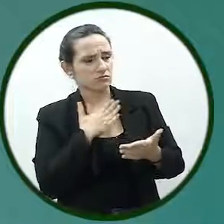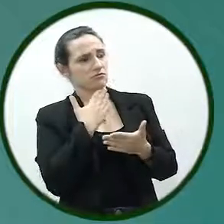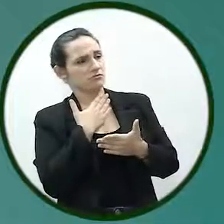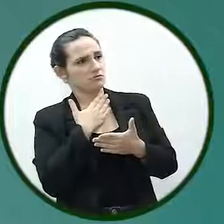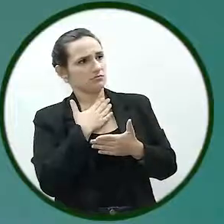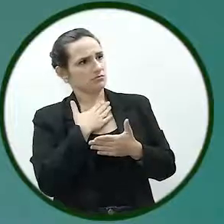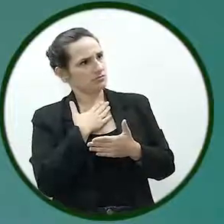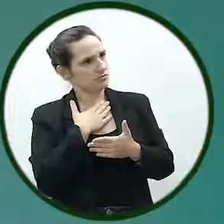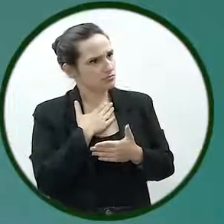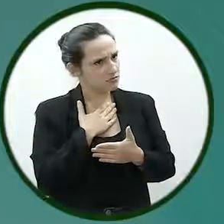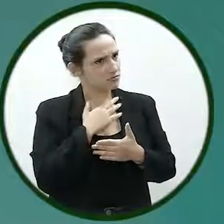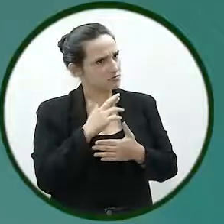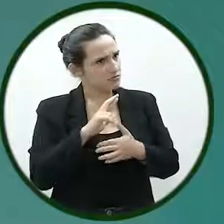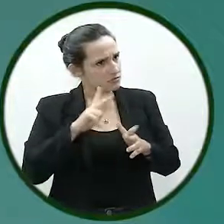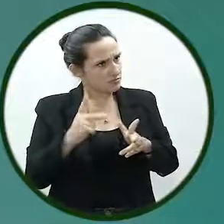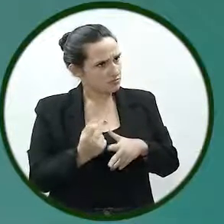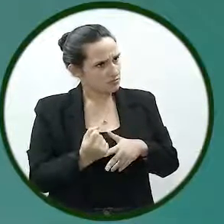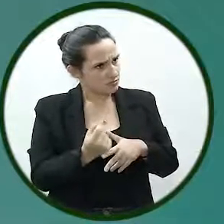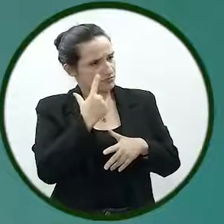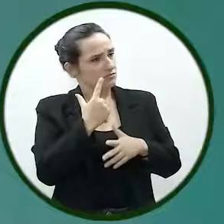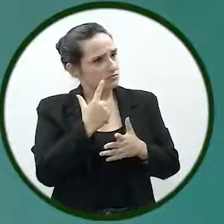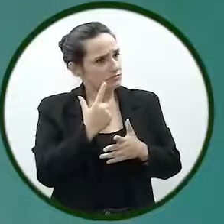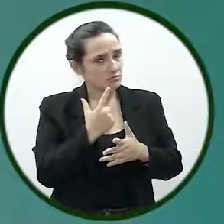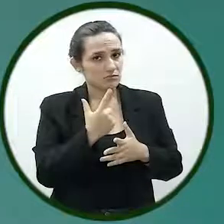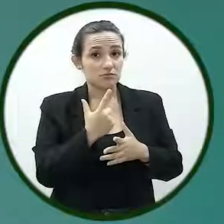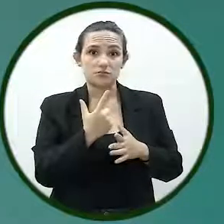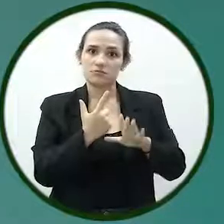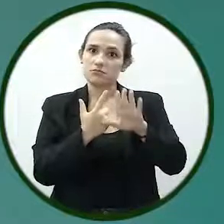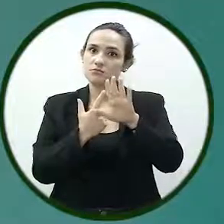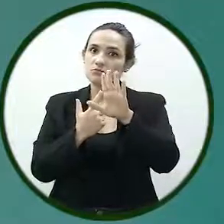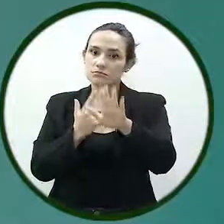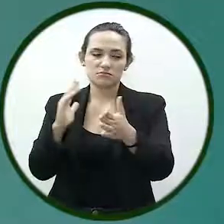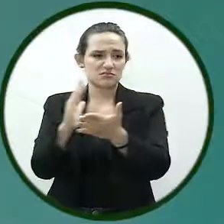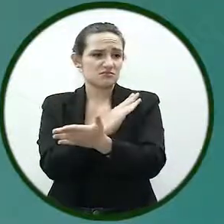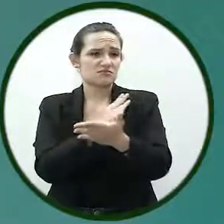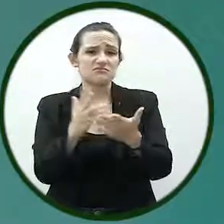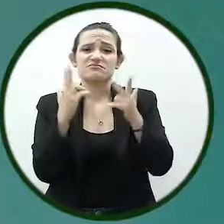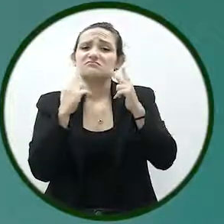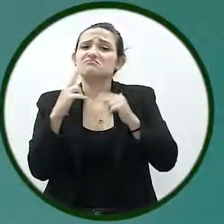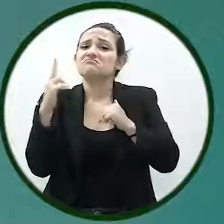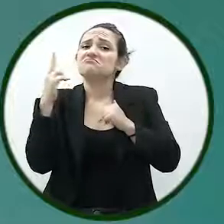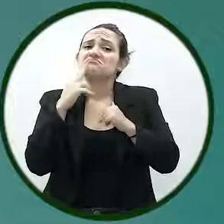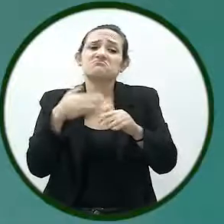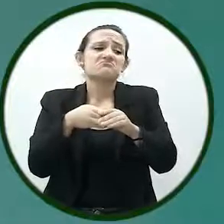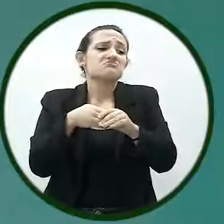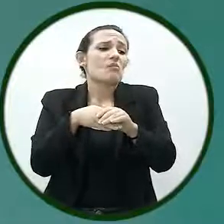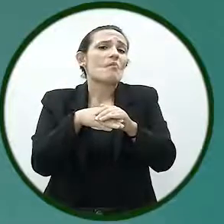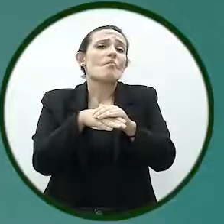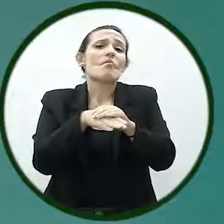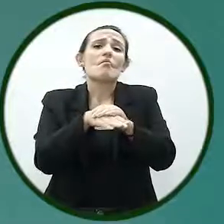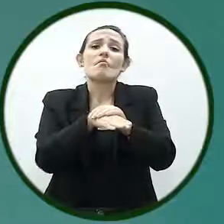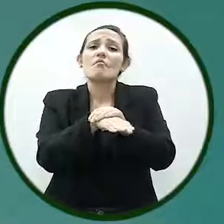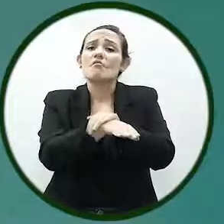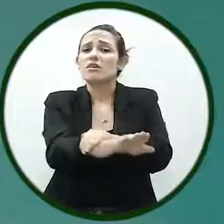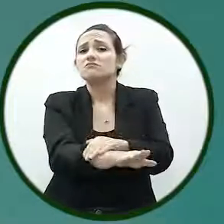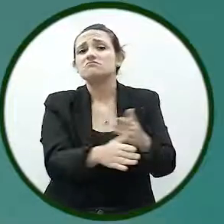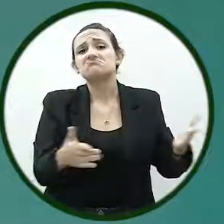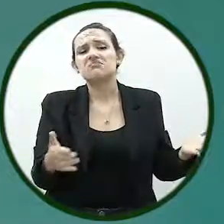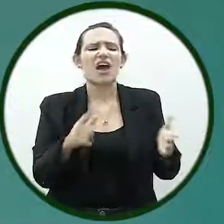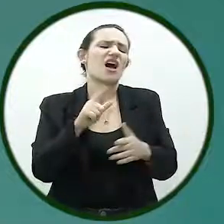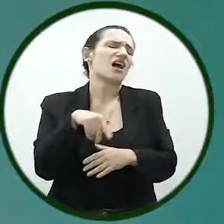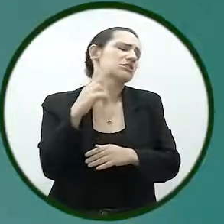que tinha contato com diferentes mediadores e outros que já estavam assim mais familiarizados